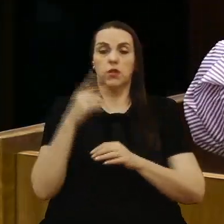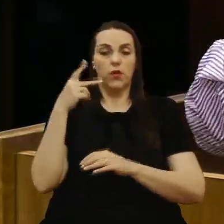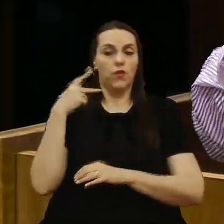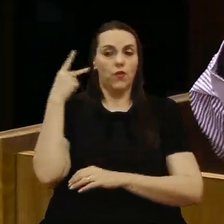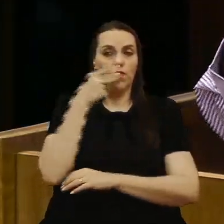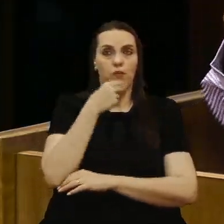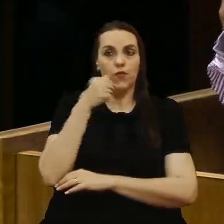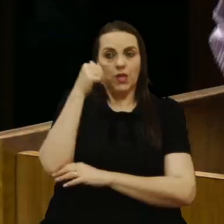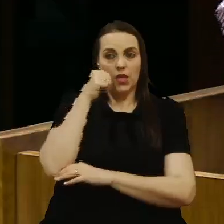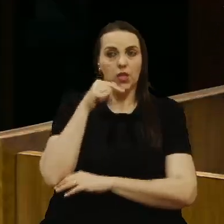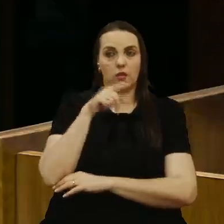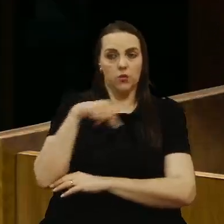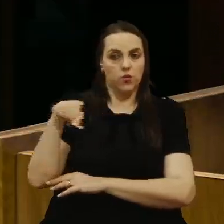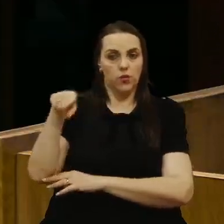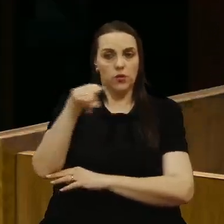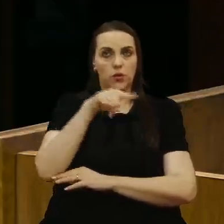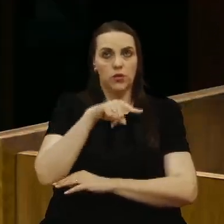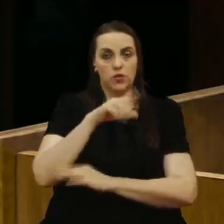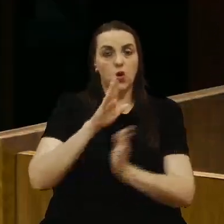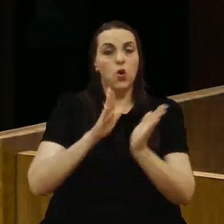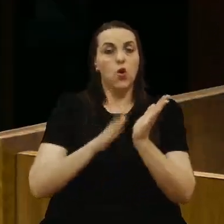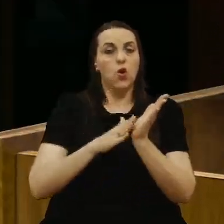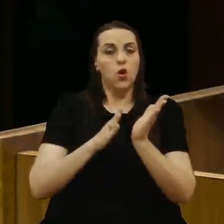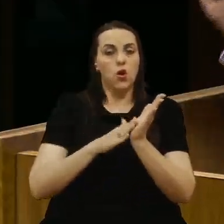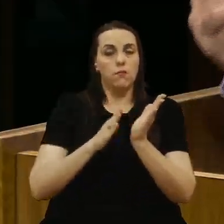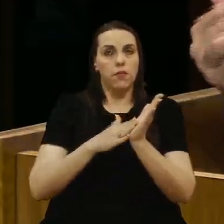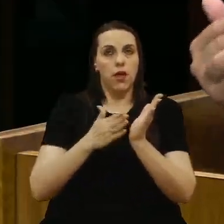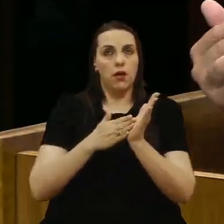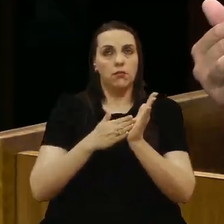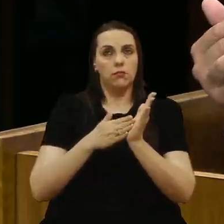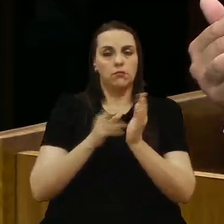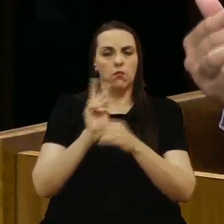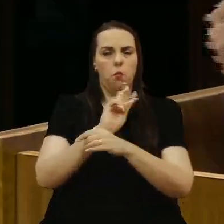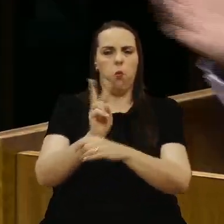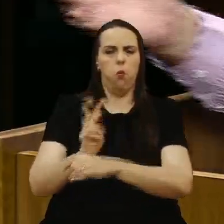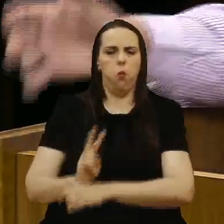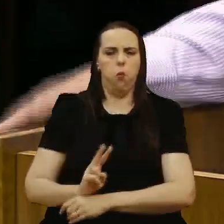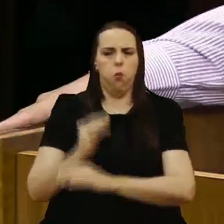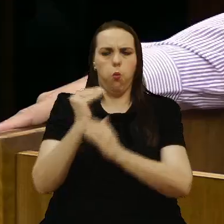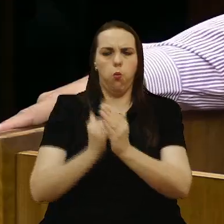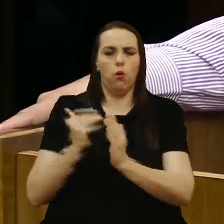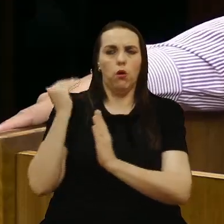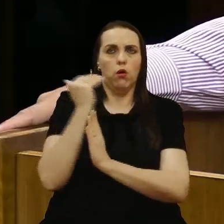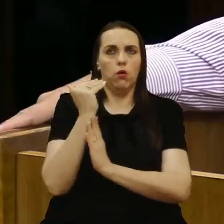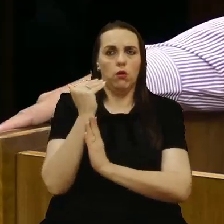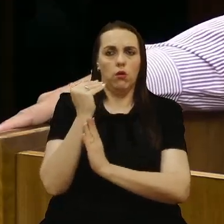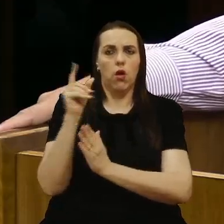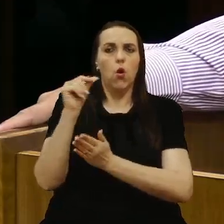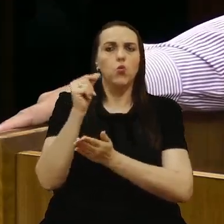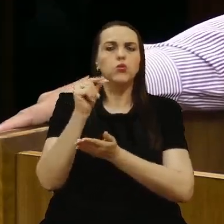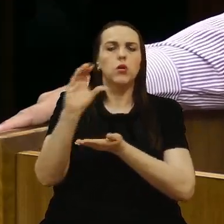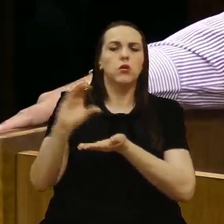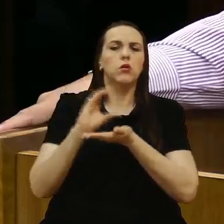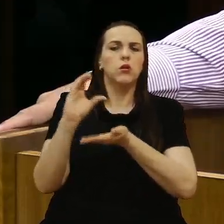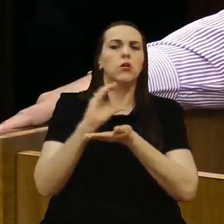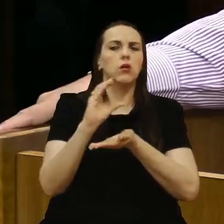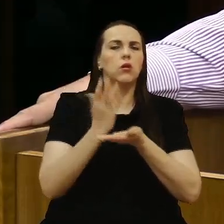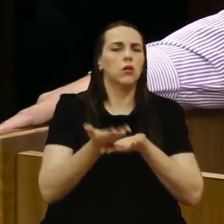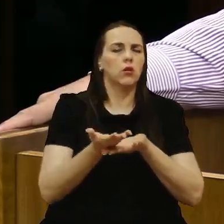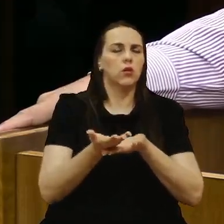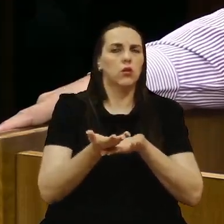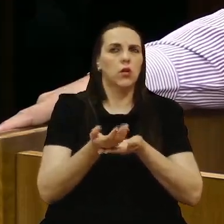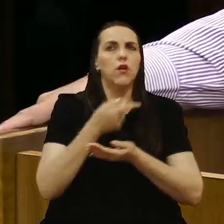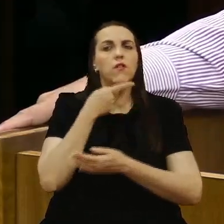e vereadoras cobrarem o zelo excessivo com a aplicação de recursos. E disse isso